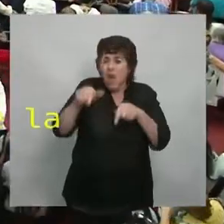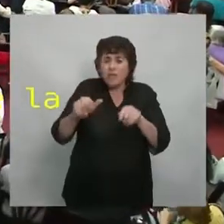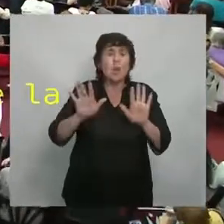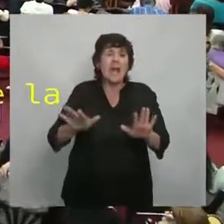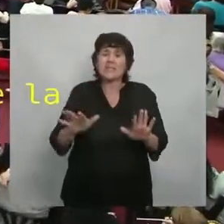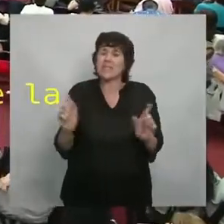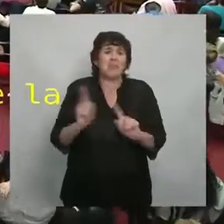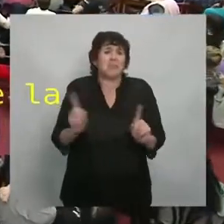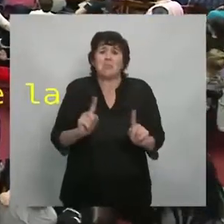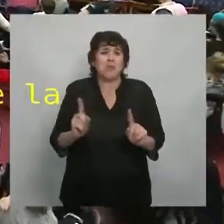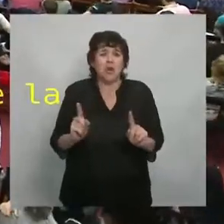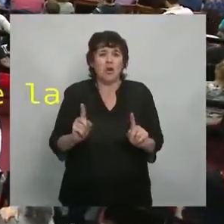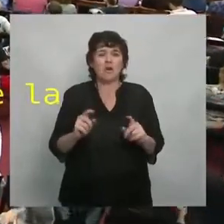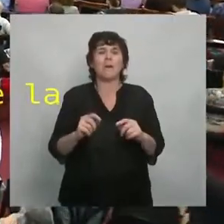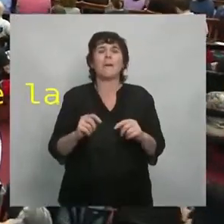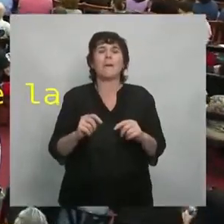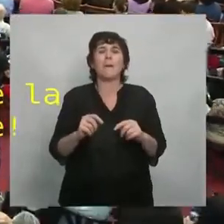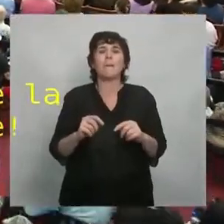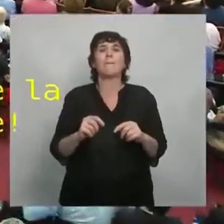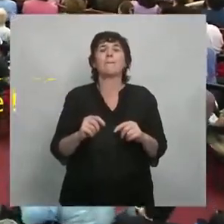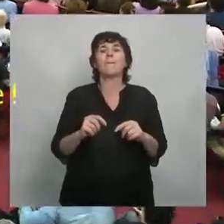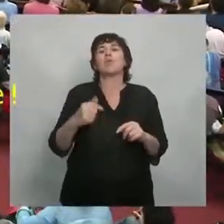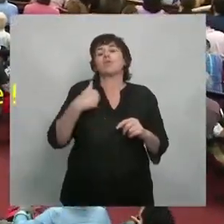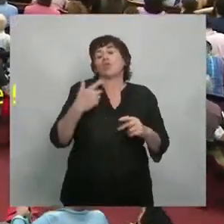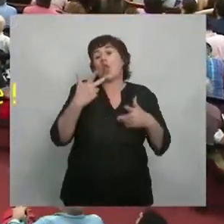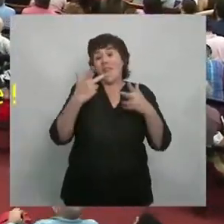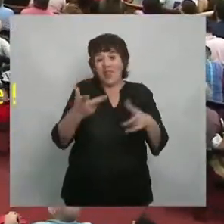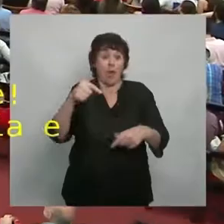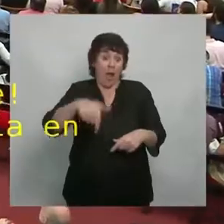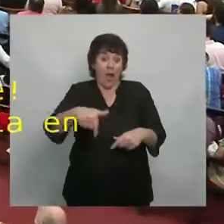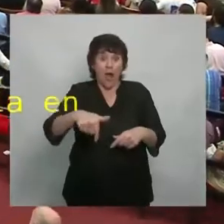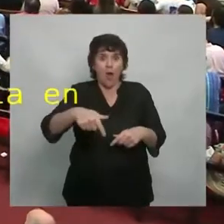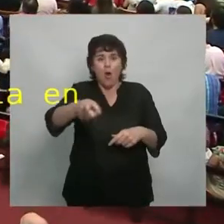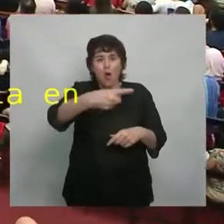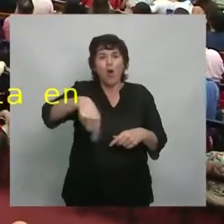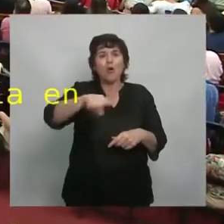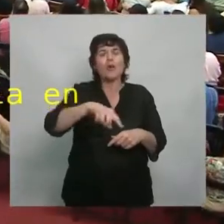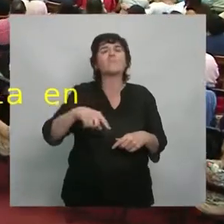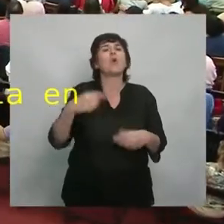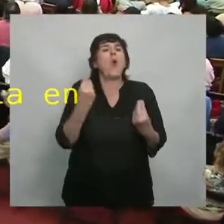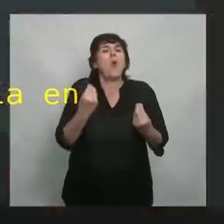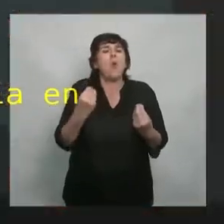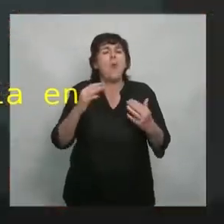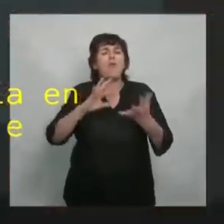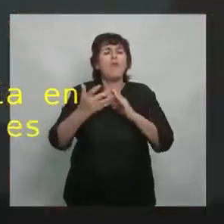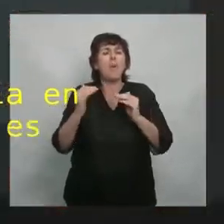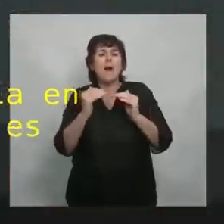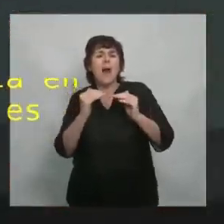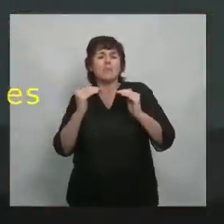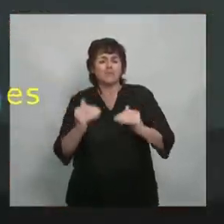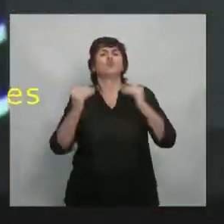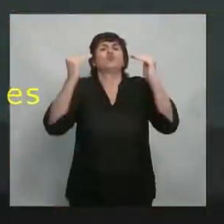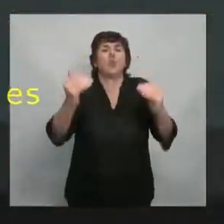vocês nessa manhã, ou nessa tarde, e nesse fórum, é que superar o racismo significa